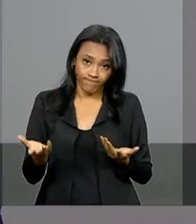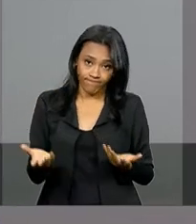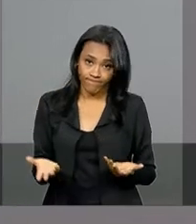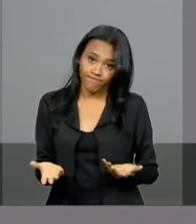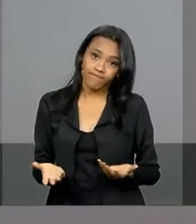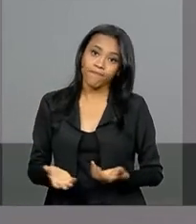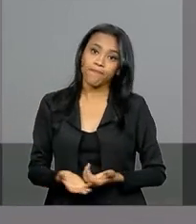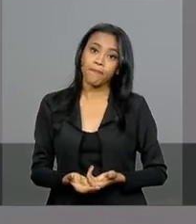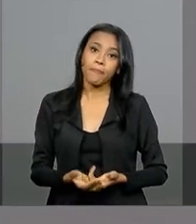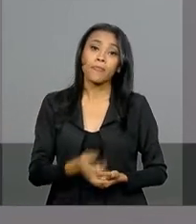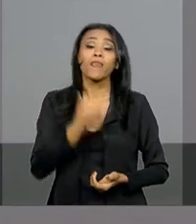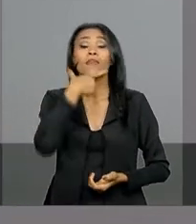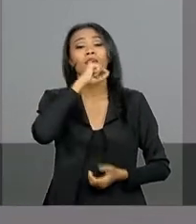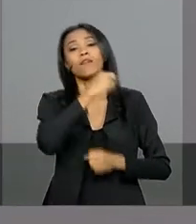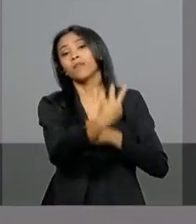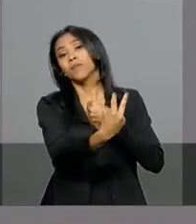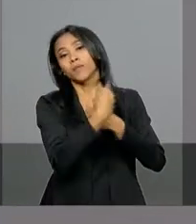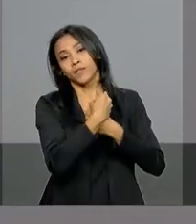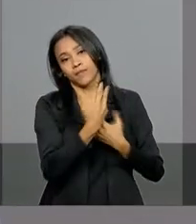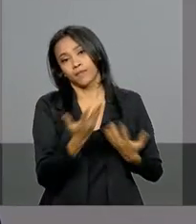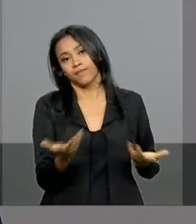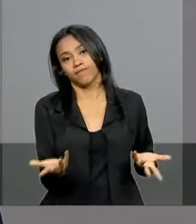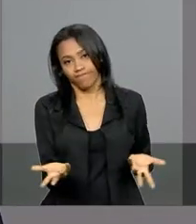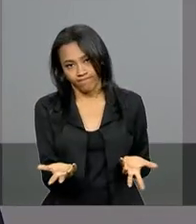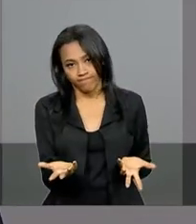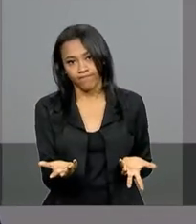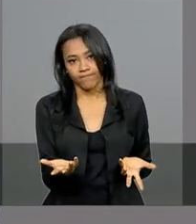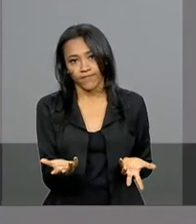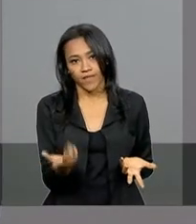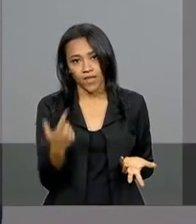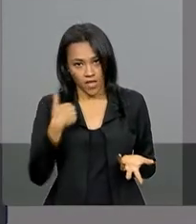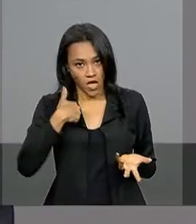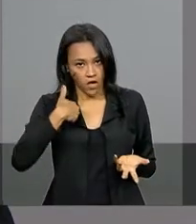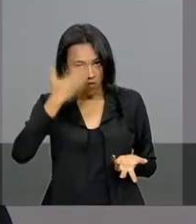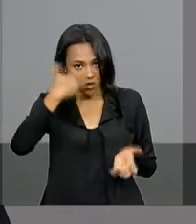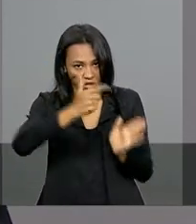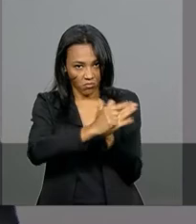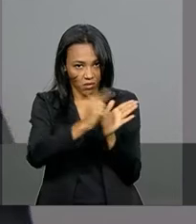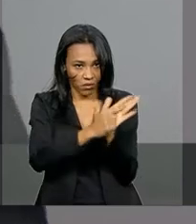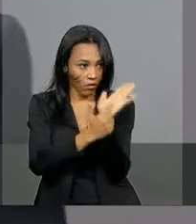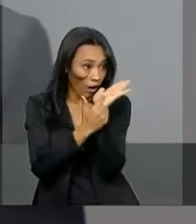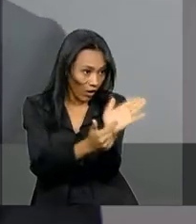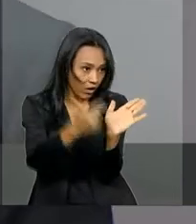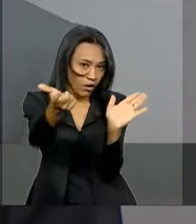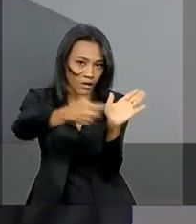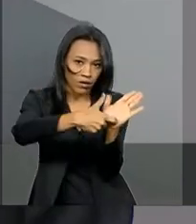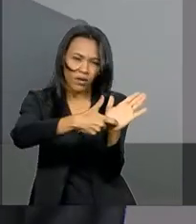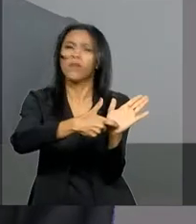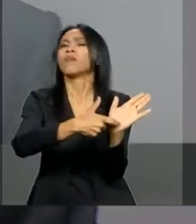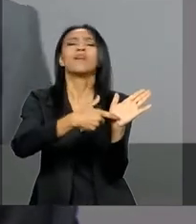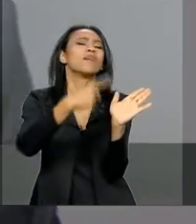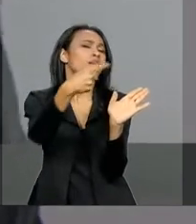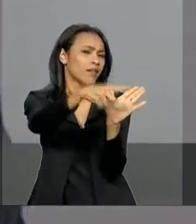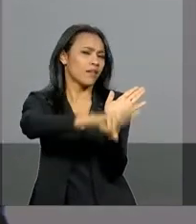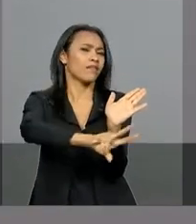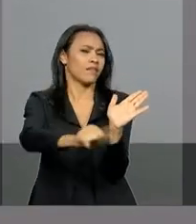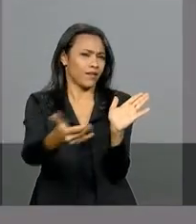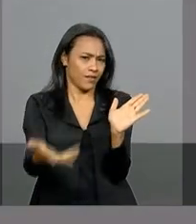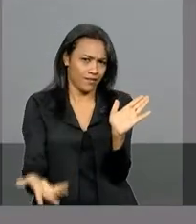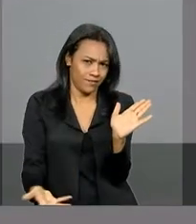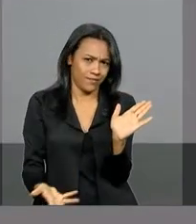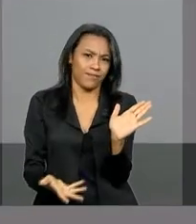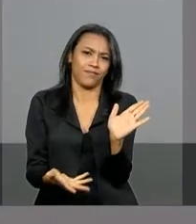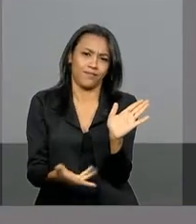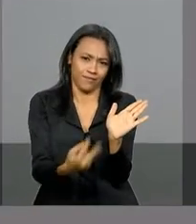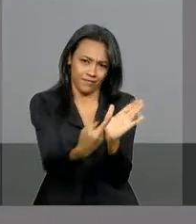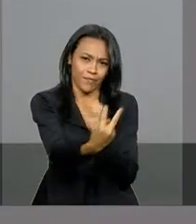quem é que vai me proteger eu vou mostrar o papel ele vai e